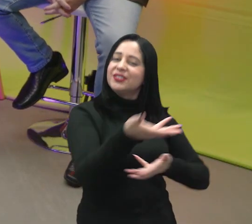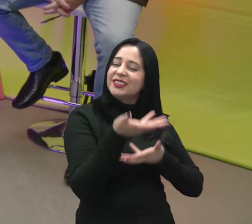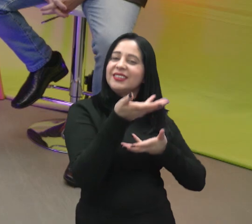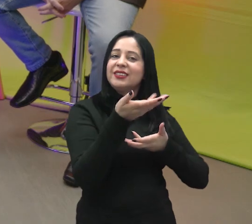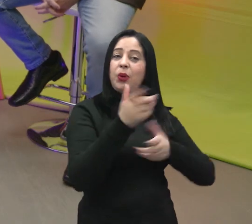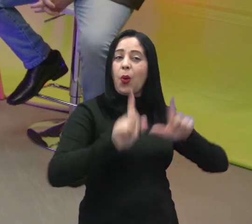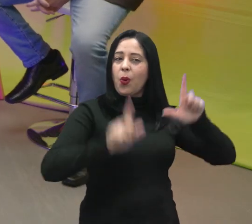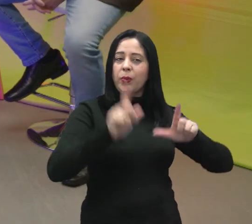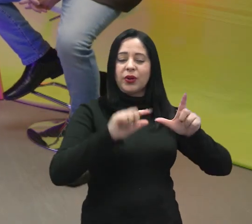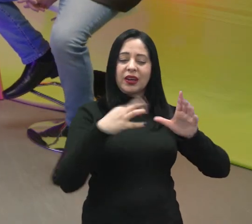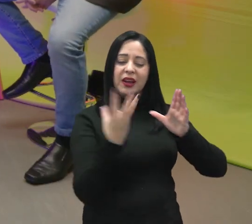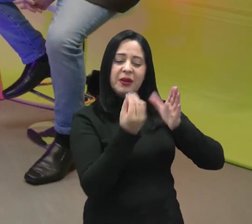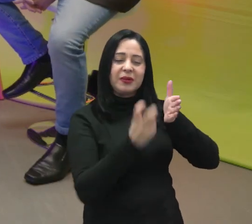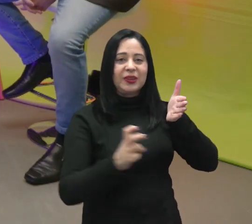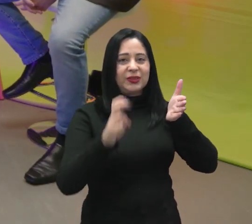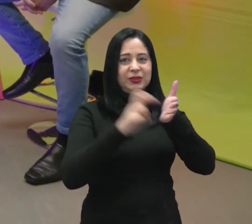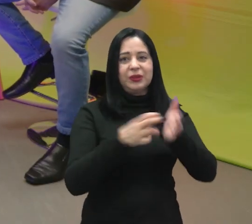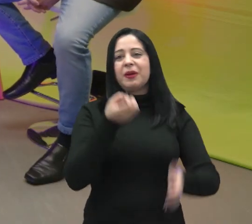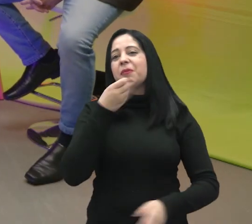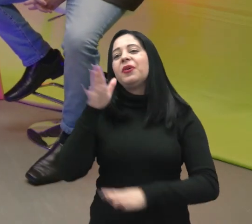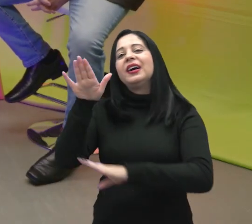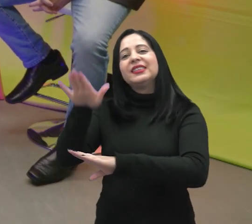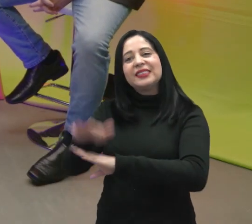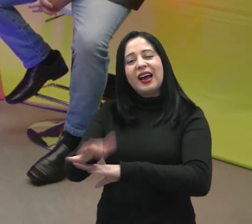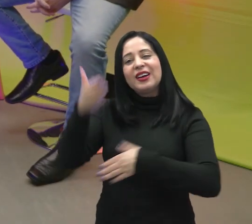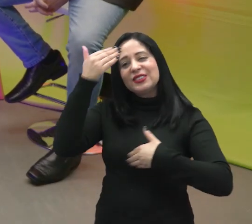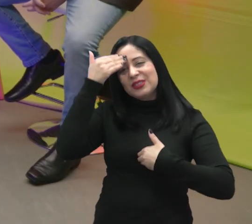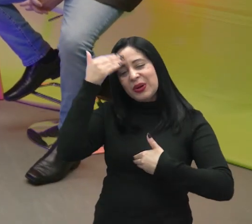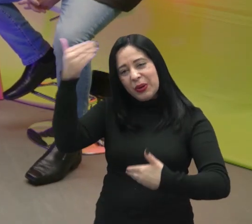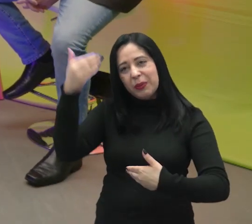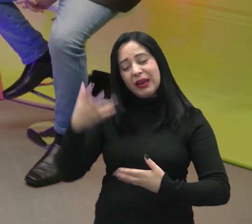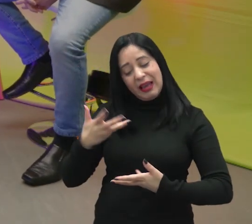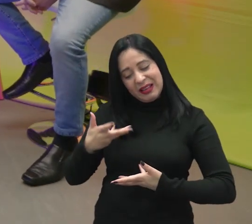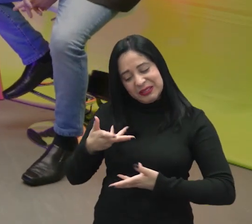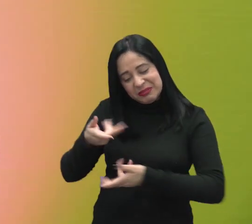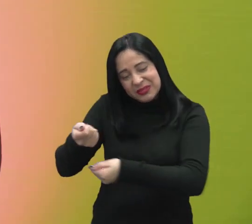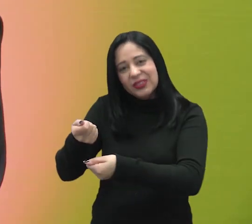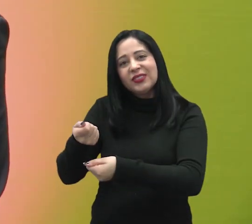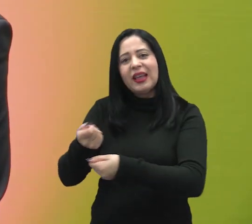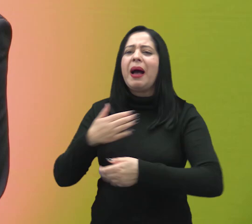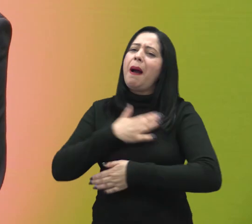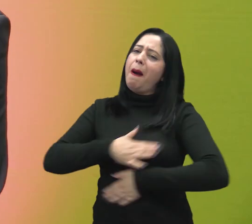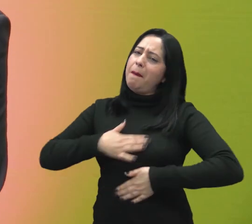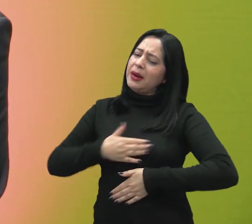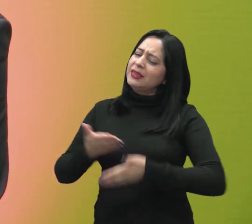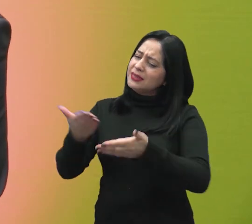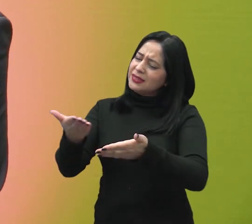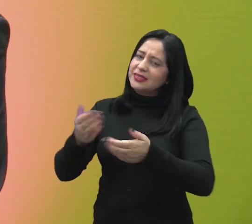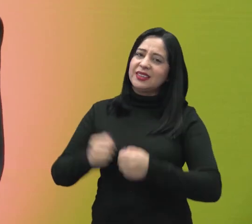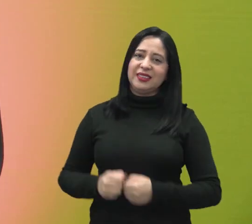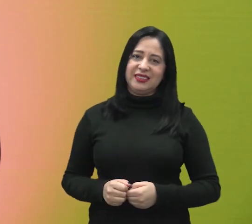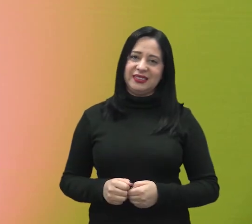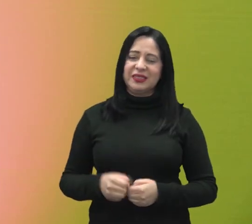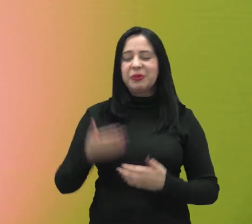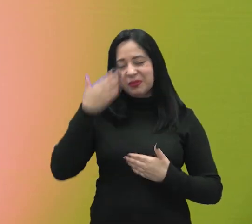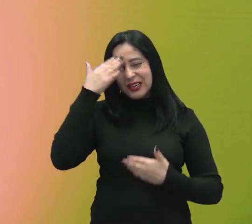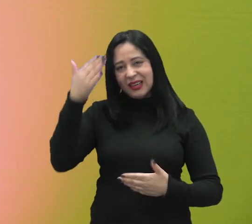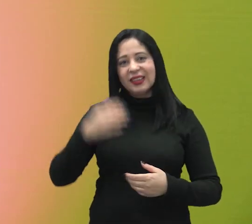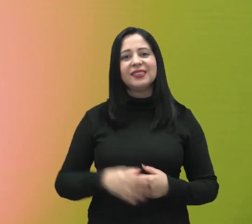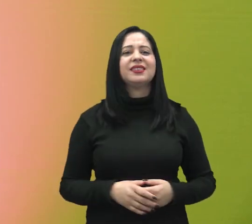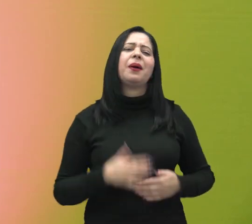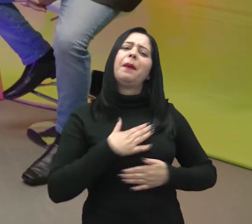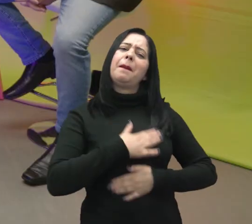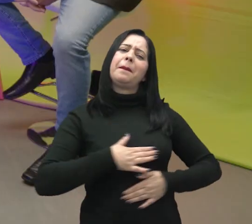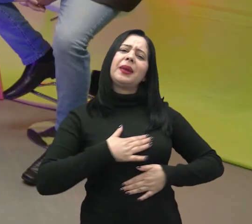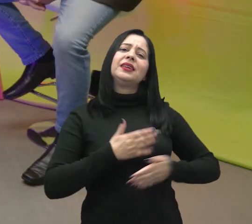ao Conexão Cultura, Eduardo. Boa tarde. Muito obrigado pelo convite, pela oportunidade. Um prazer estar com você, Fernando, você, Thiago. Prazer